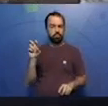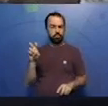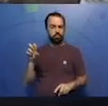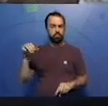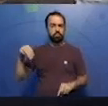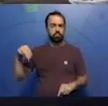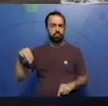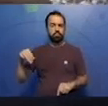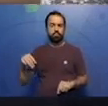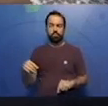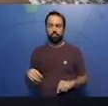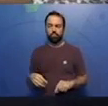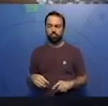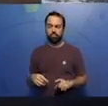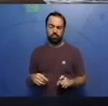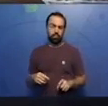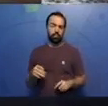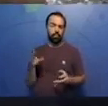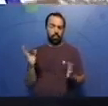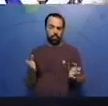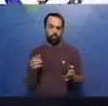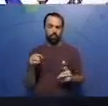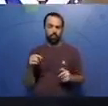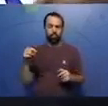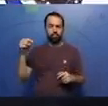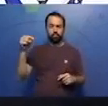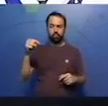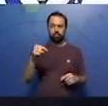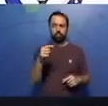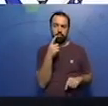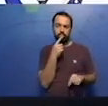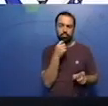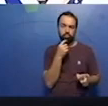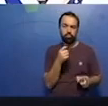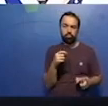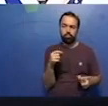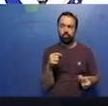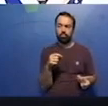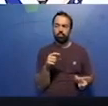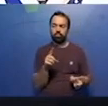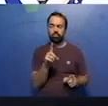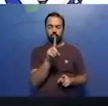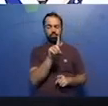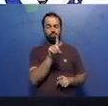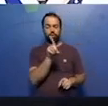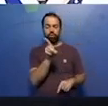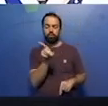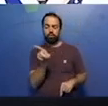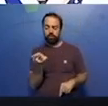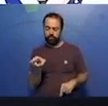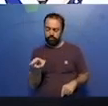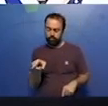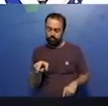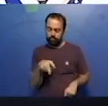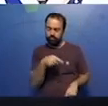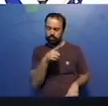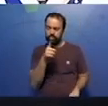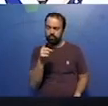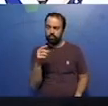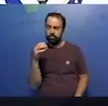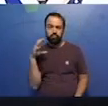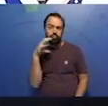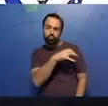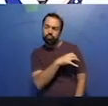se eu considerar esse mais fininho, tá vendo aqui, ó? E ele passa bem rapidinho. Se ele estiver aqui